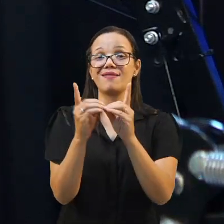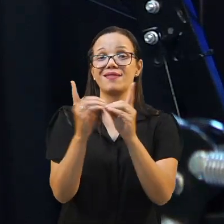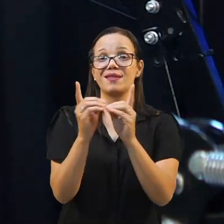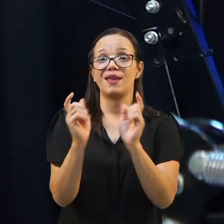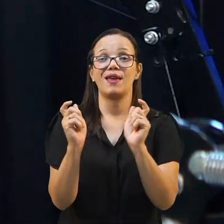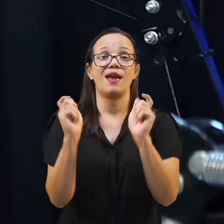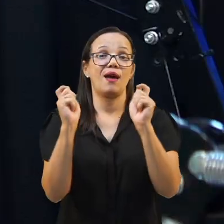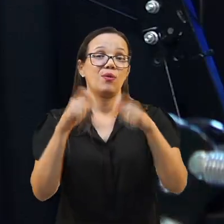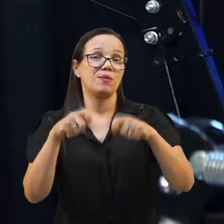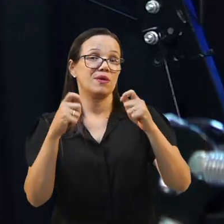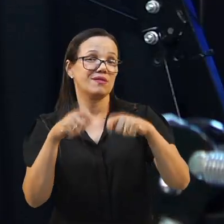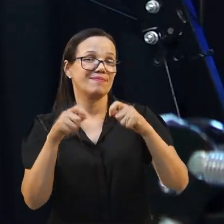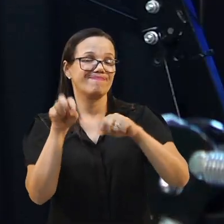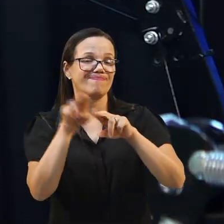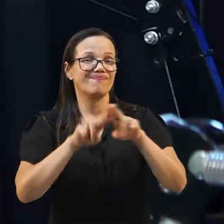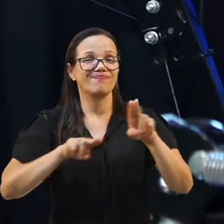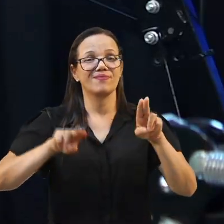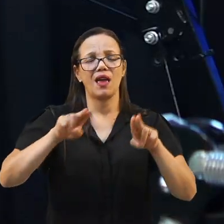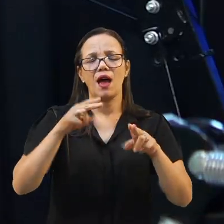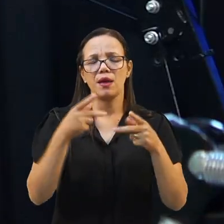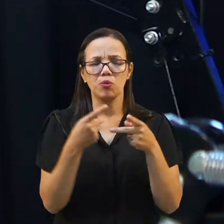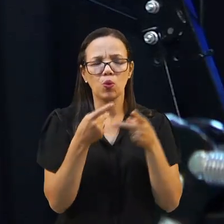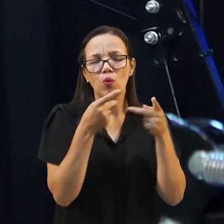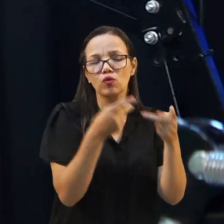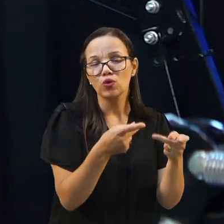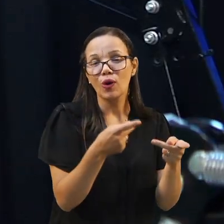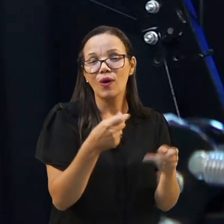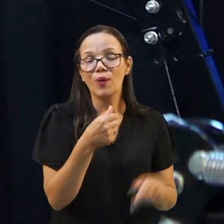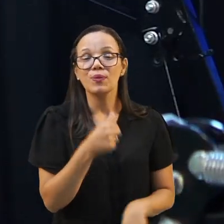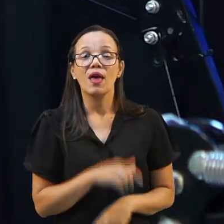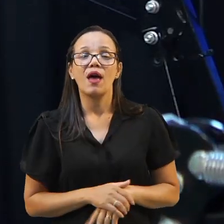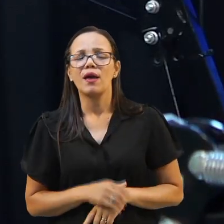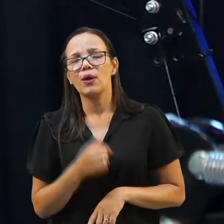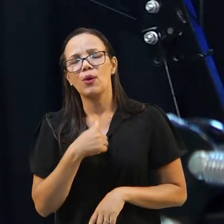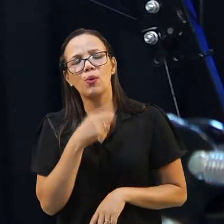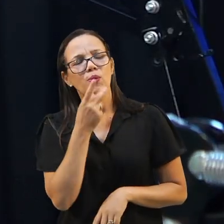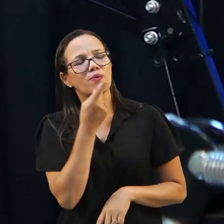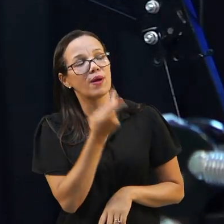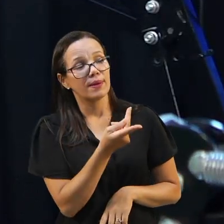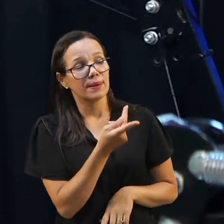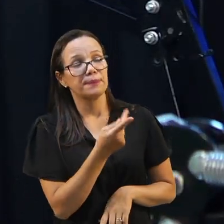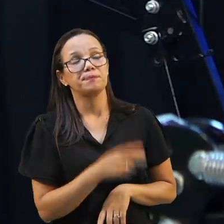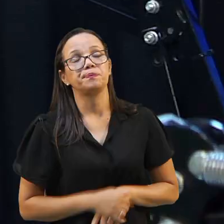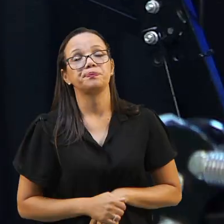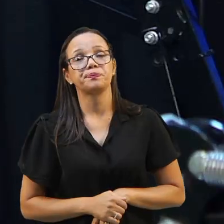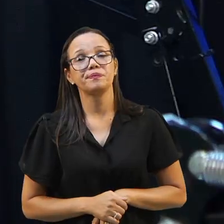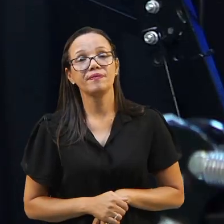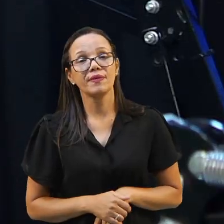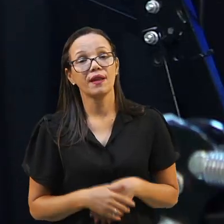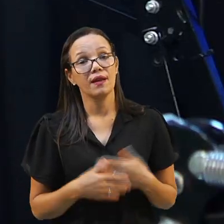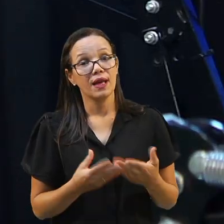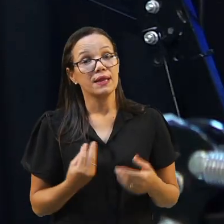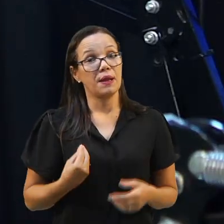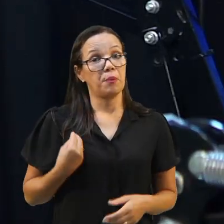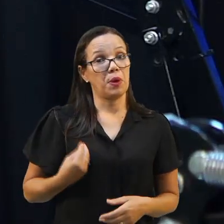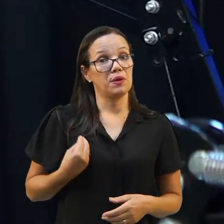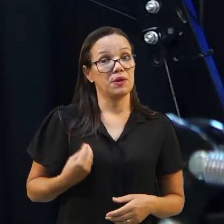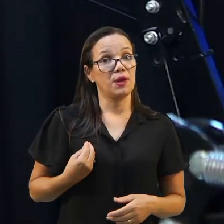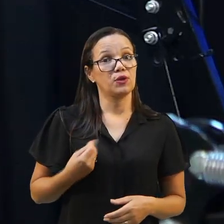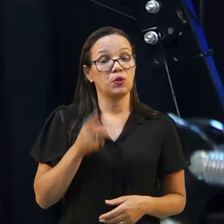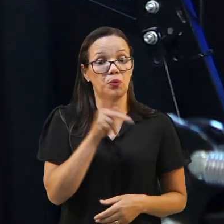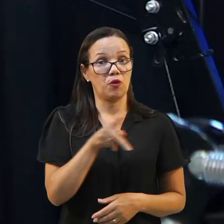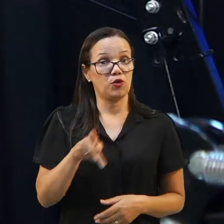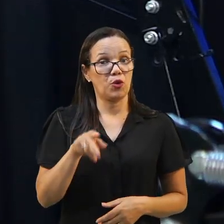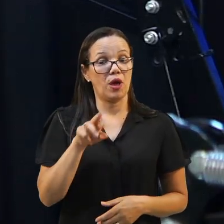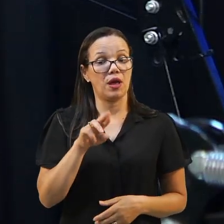da universidade. E quando ele me fez o convite, eu disse a ele que, na presença do professor Ribeiro e